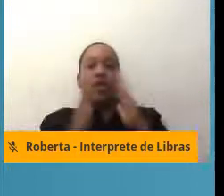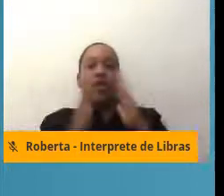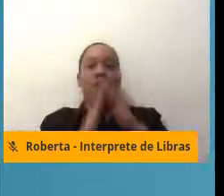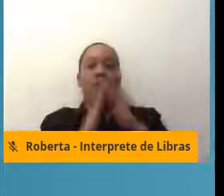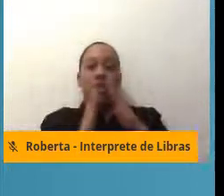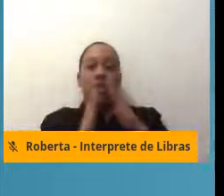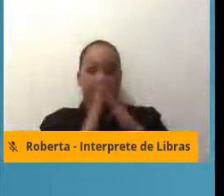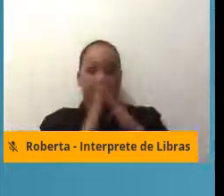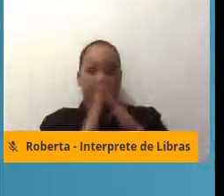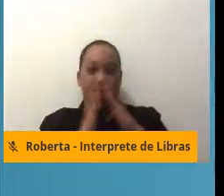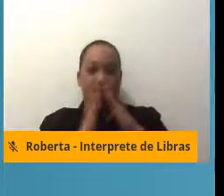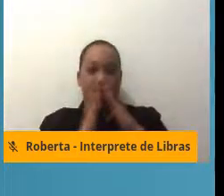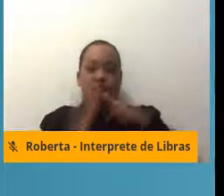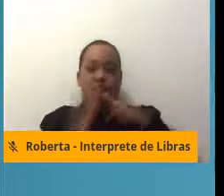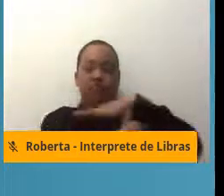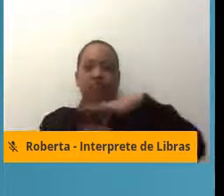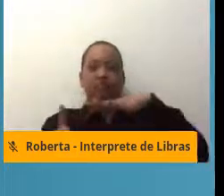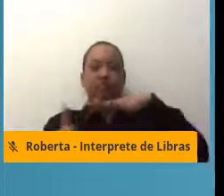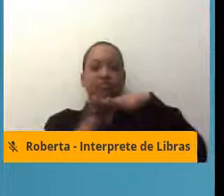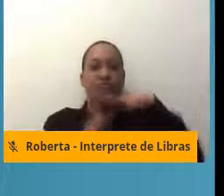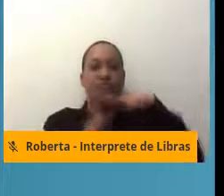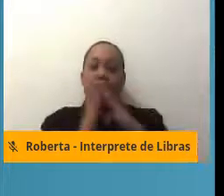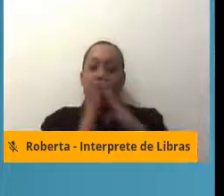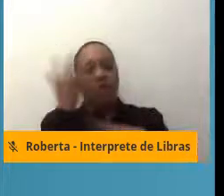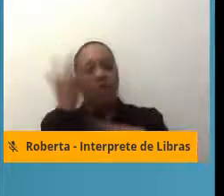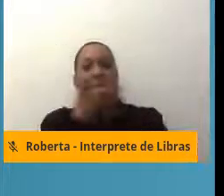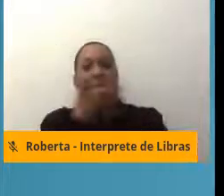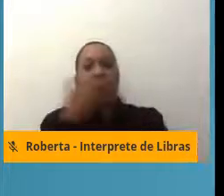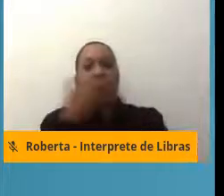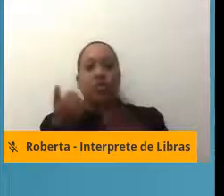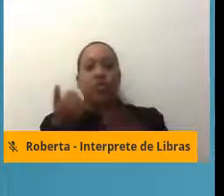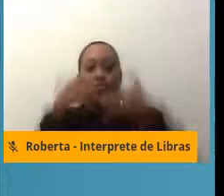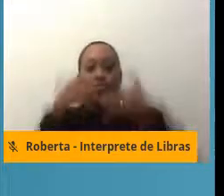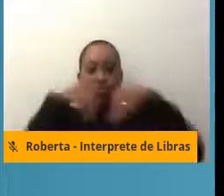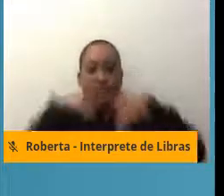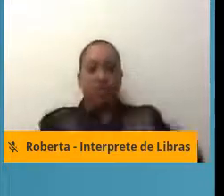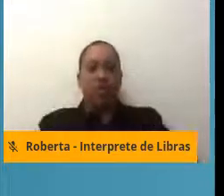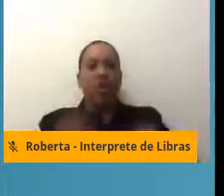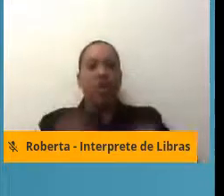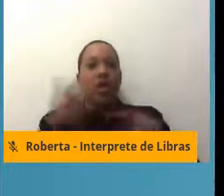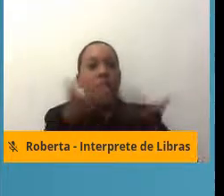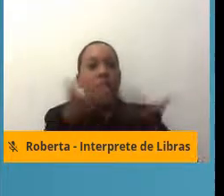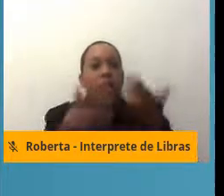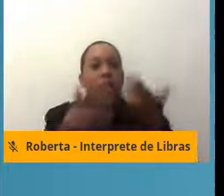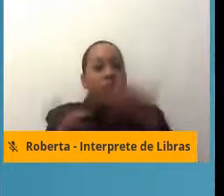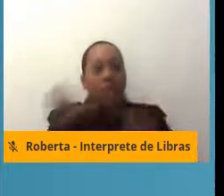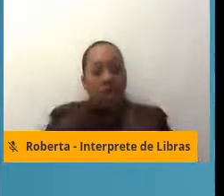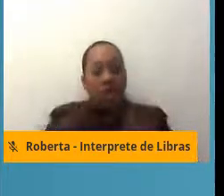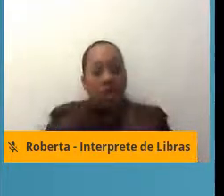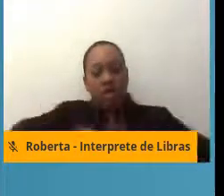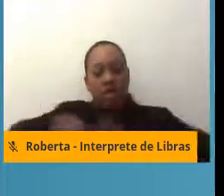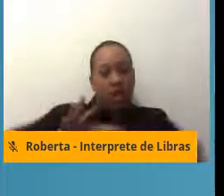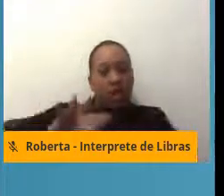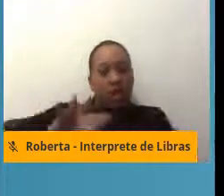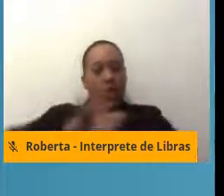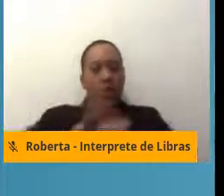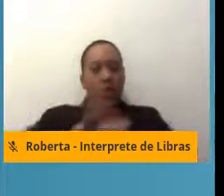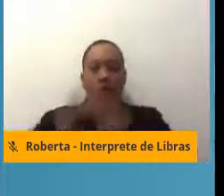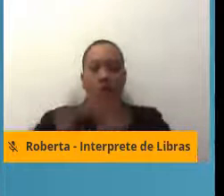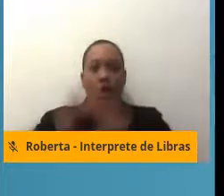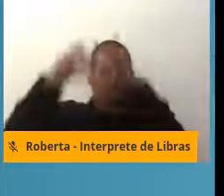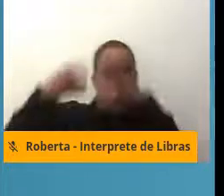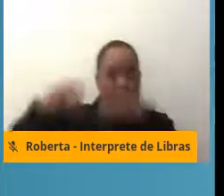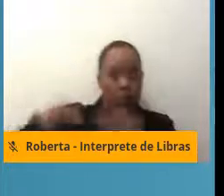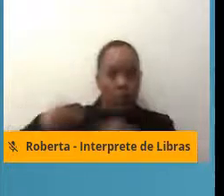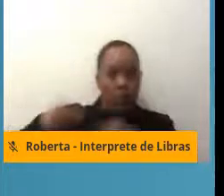o espalhamento da doença. Então, algumas pessoas vão pegar, mas não todas, né? É isso o que a gente,